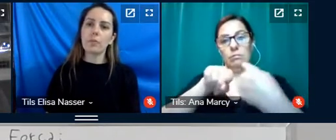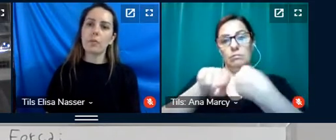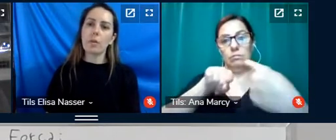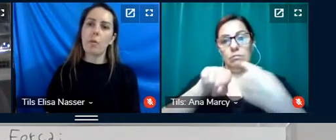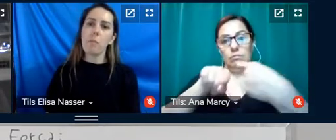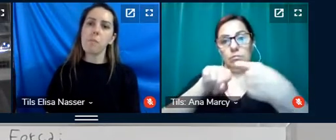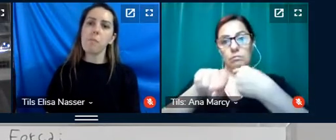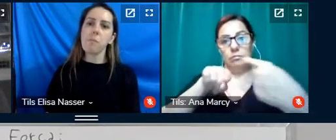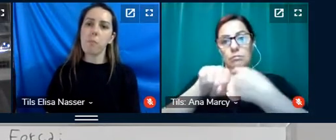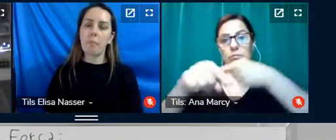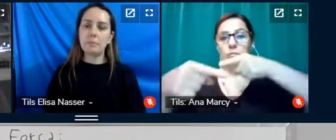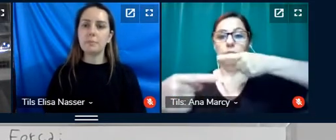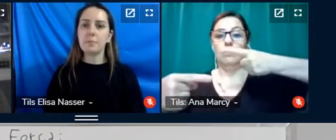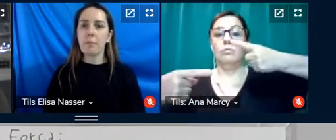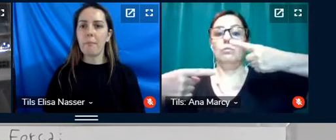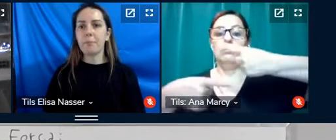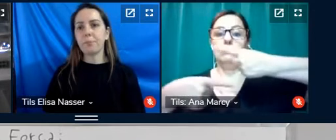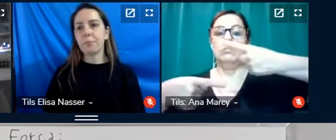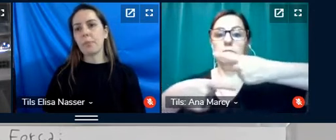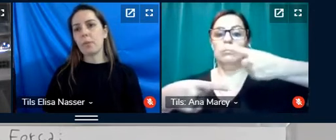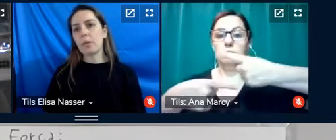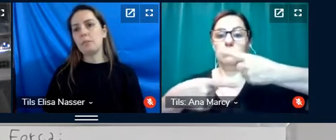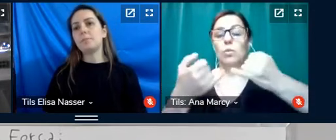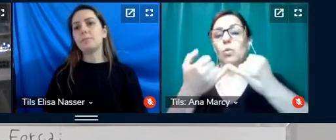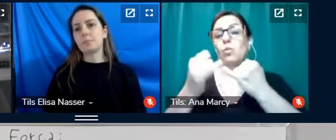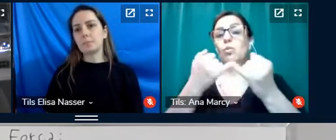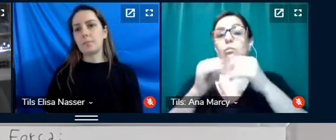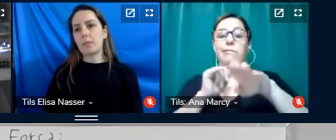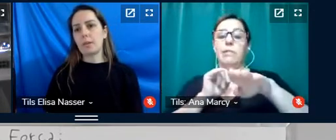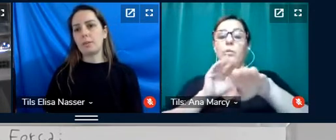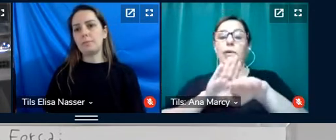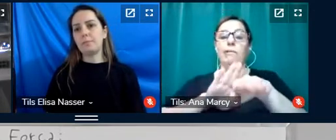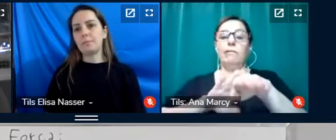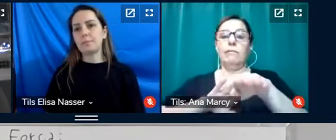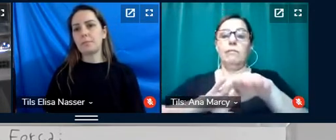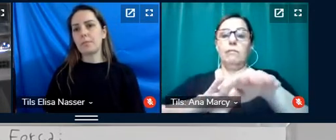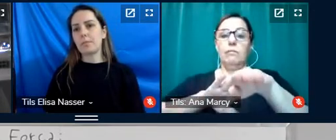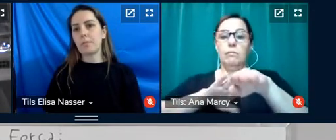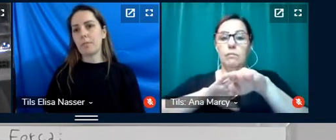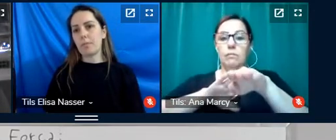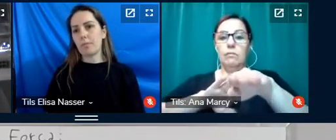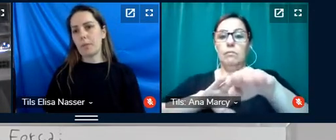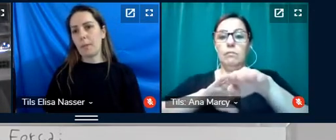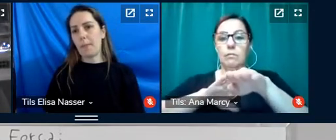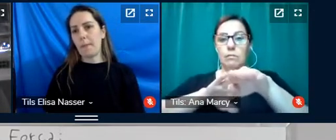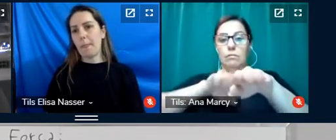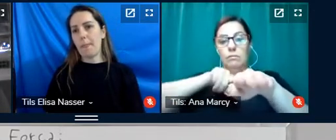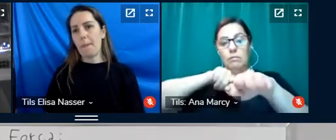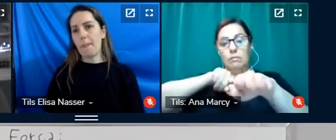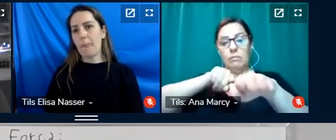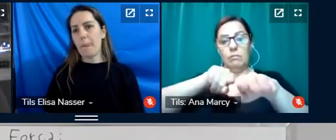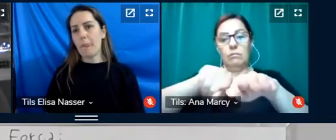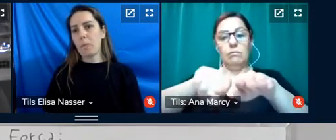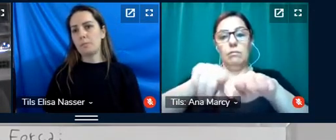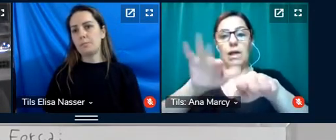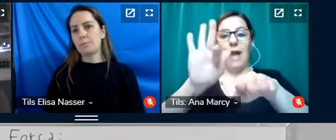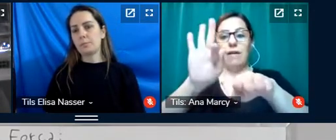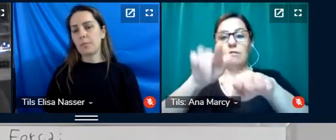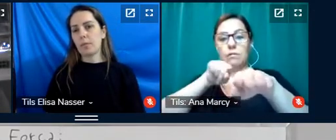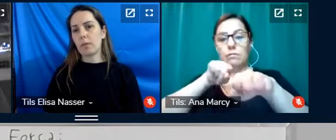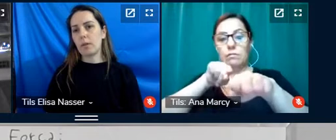Não adianta nada eu tentar empurrar o carro, forçando para baixo. Né? Então, a força ela tem